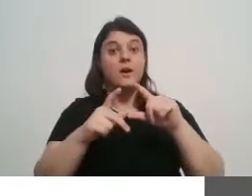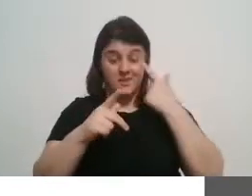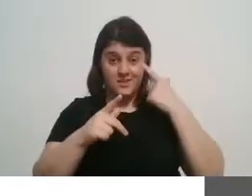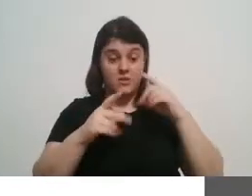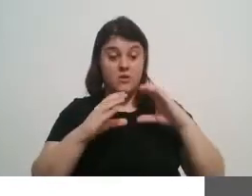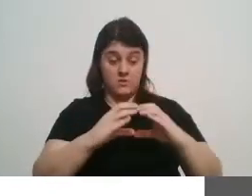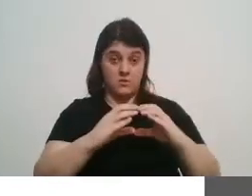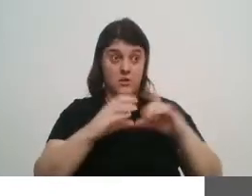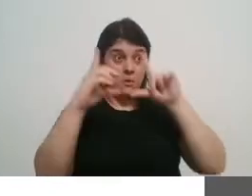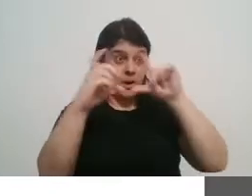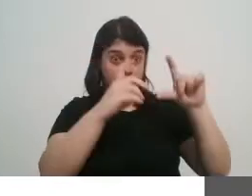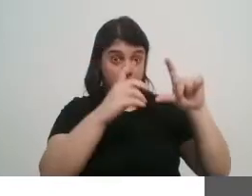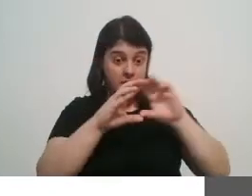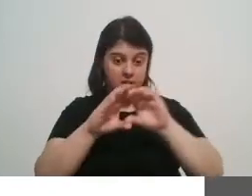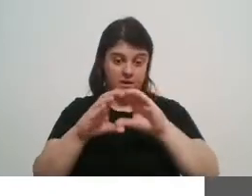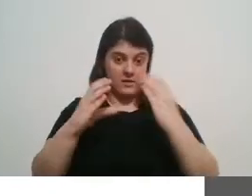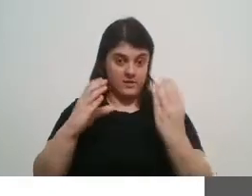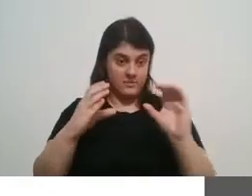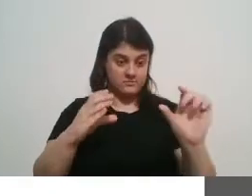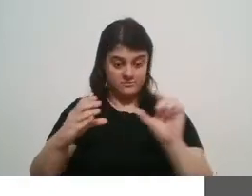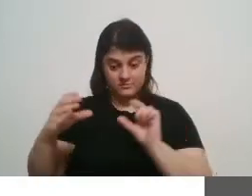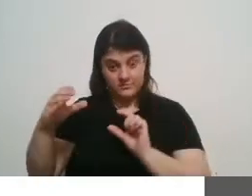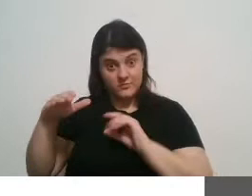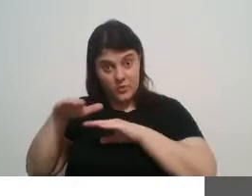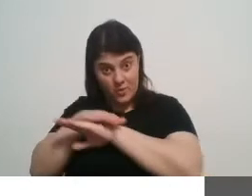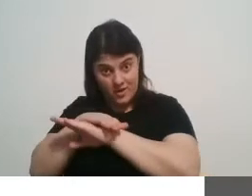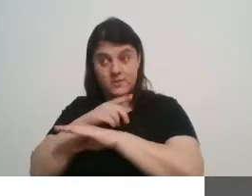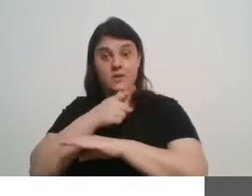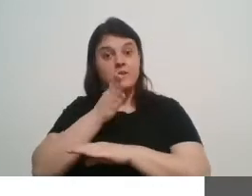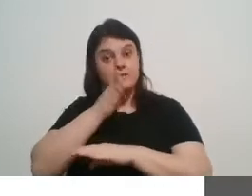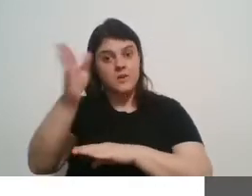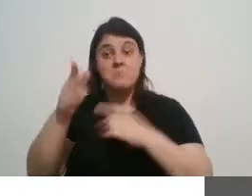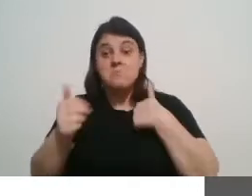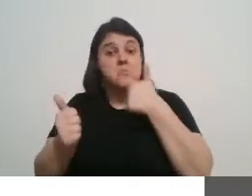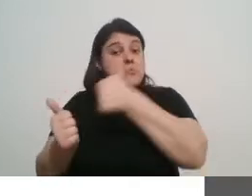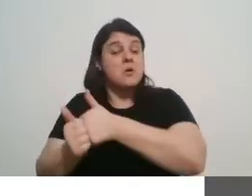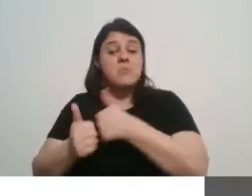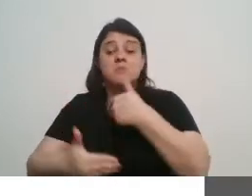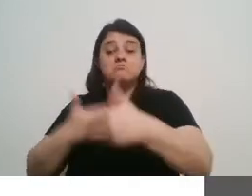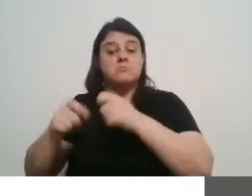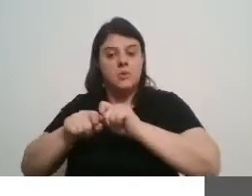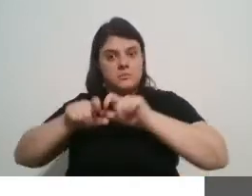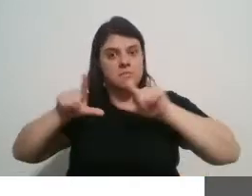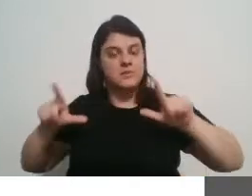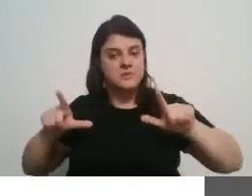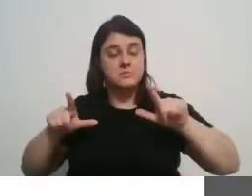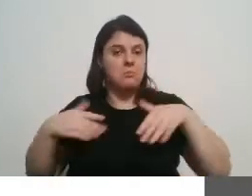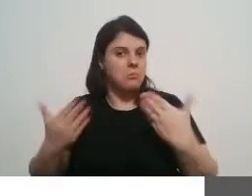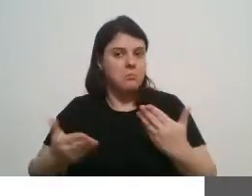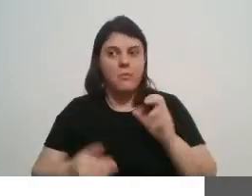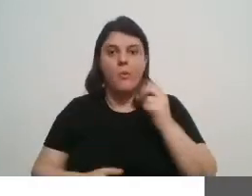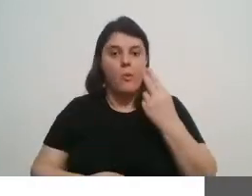Ele recomendava uma ou outra fotografia, mas não acompanhava o processo de ampliação, sequer via